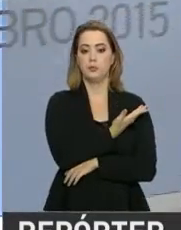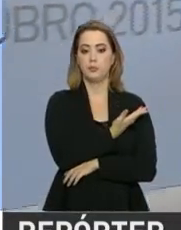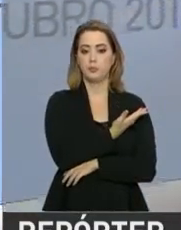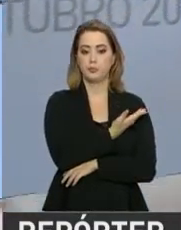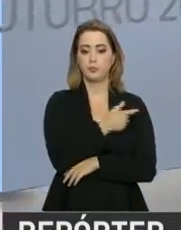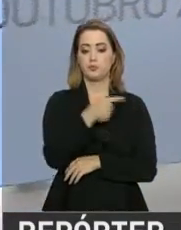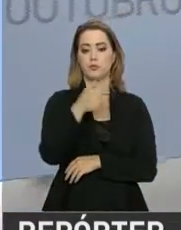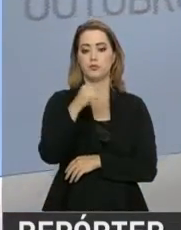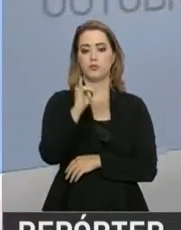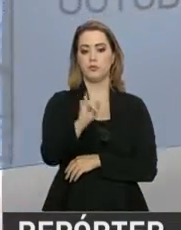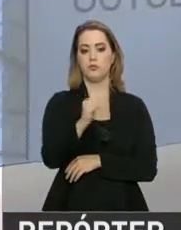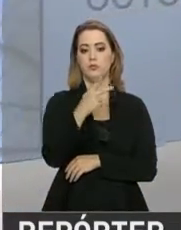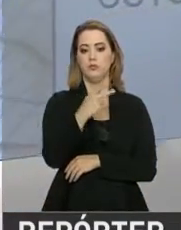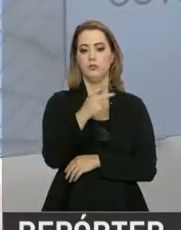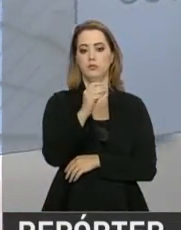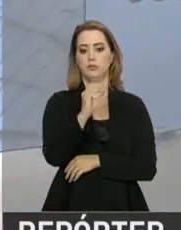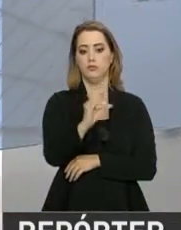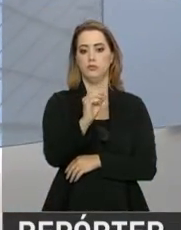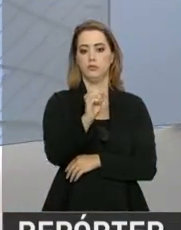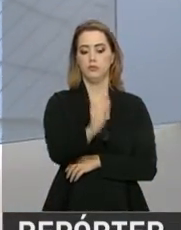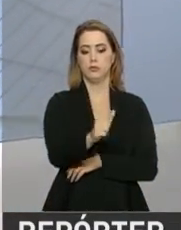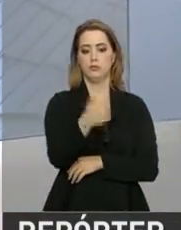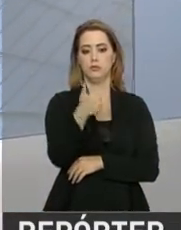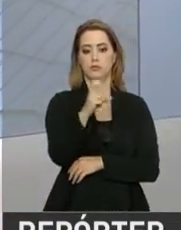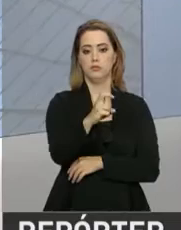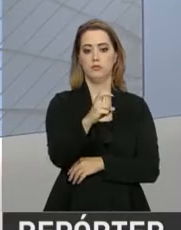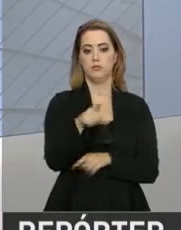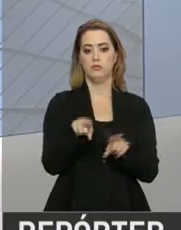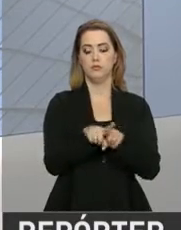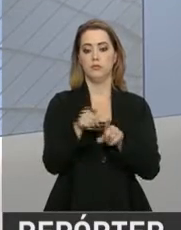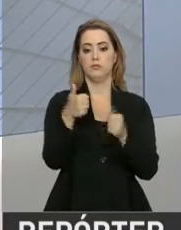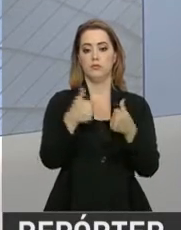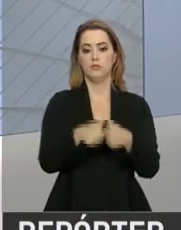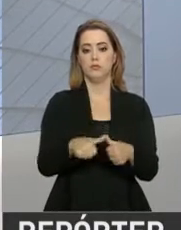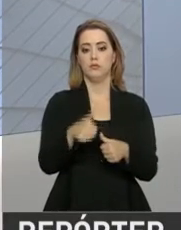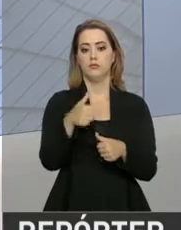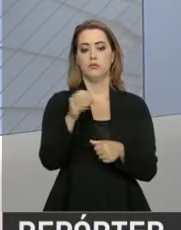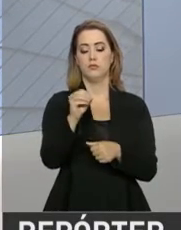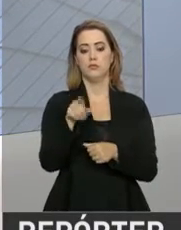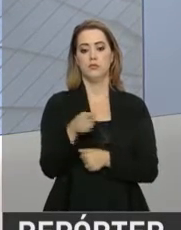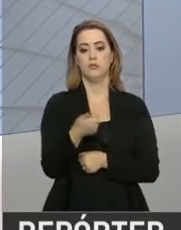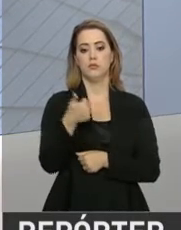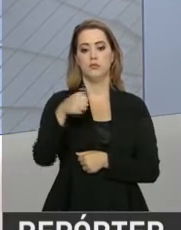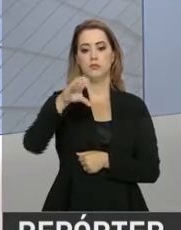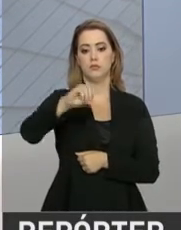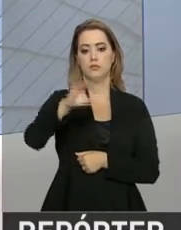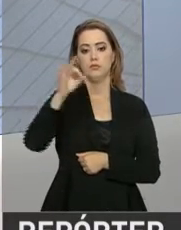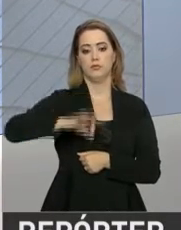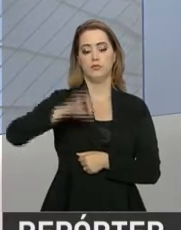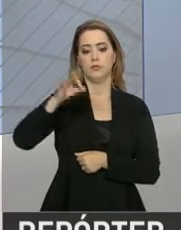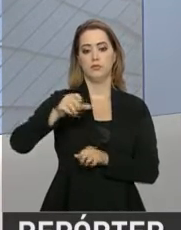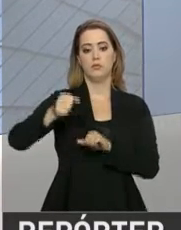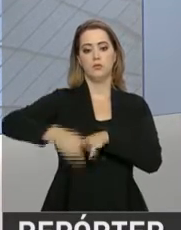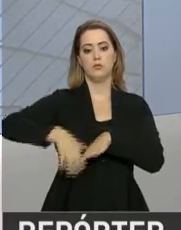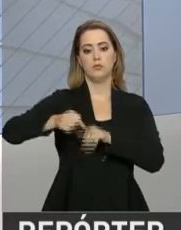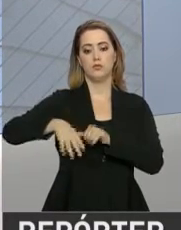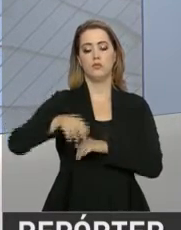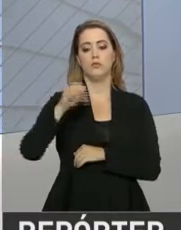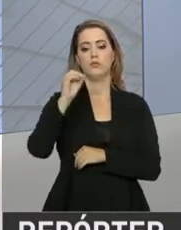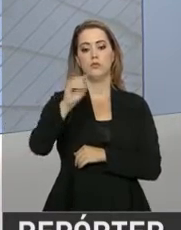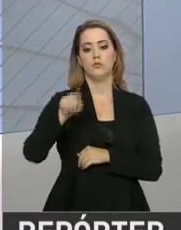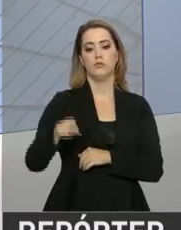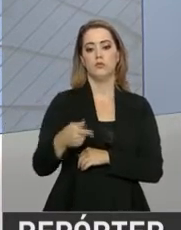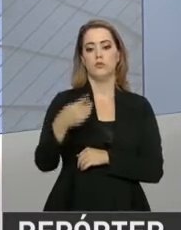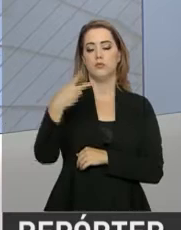IPCA 15 em outubro ficou em 0,19% nos primeiros 15 dias de outubro. Em setembro, esse percentual